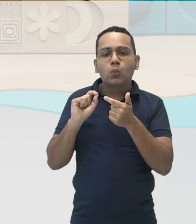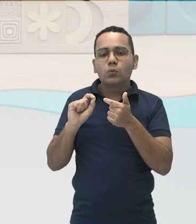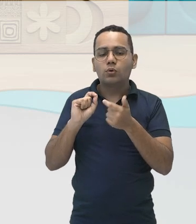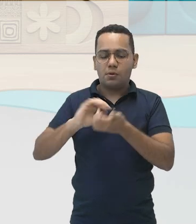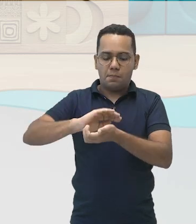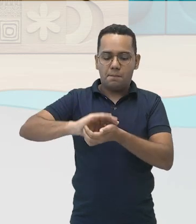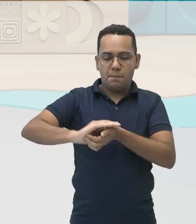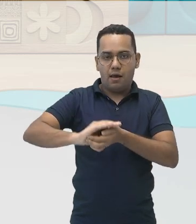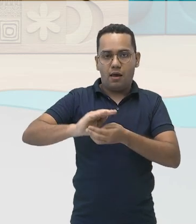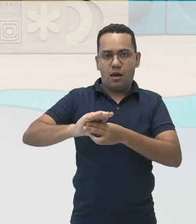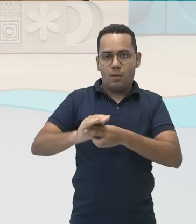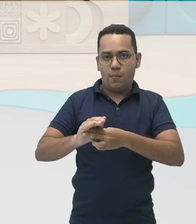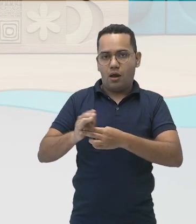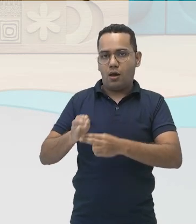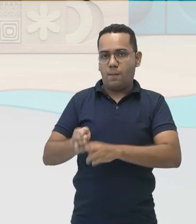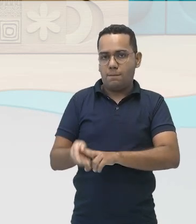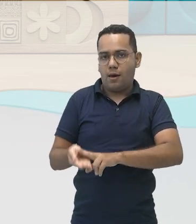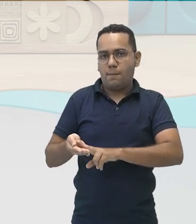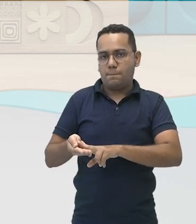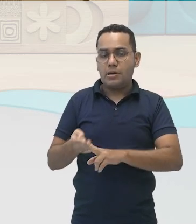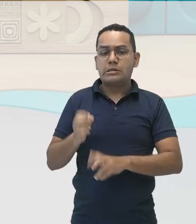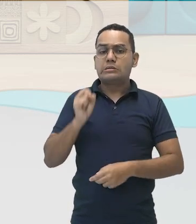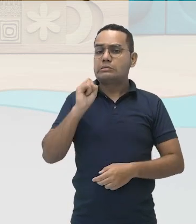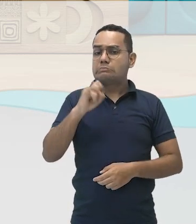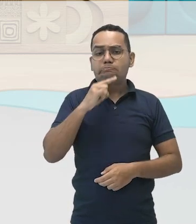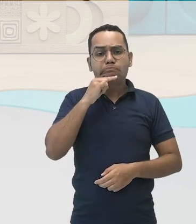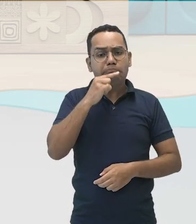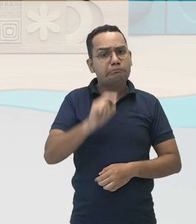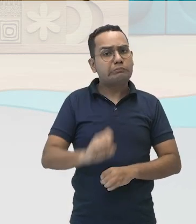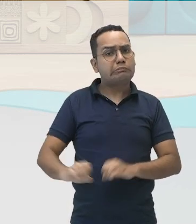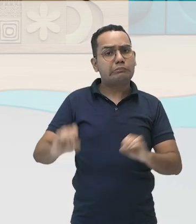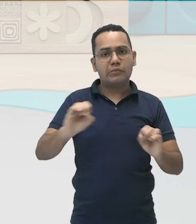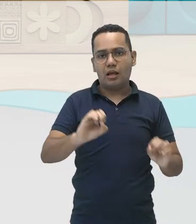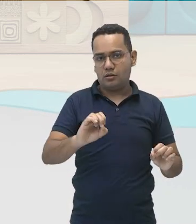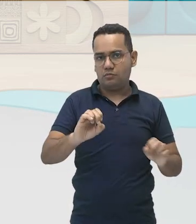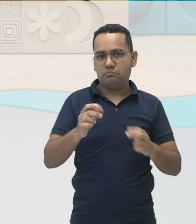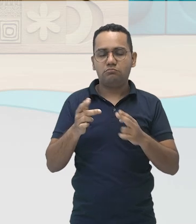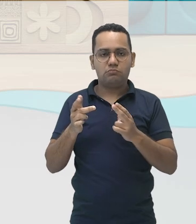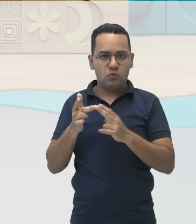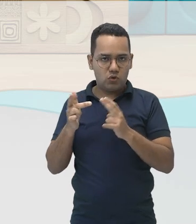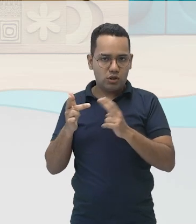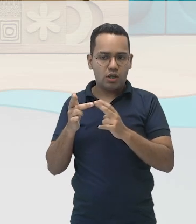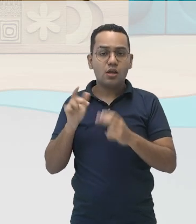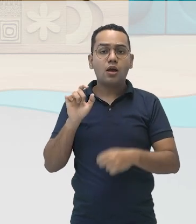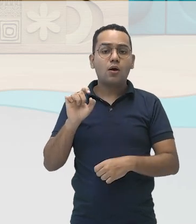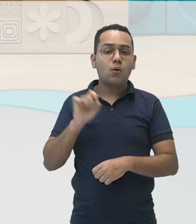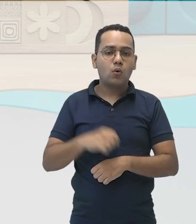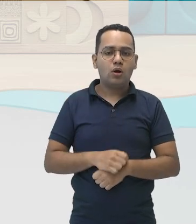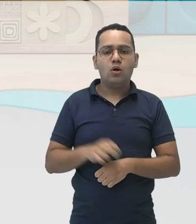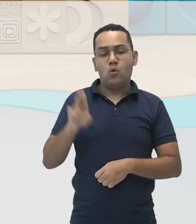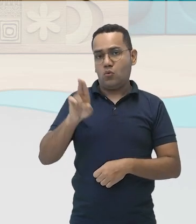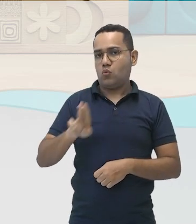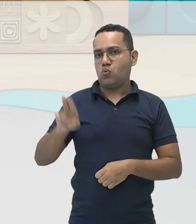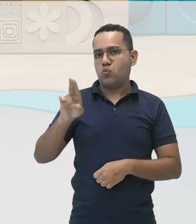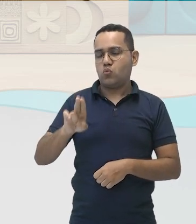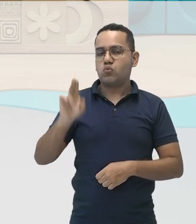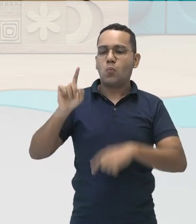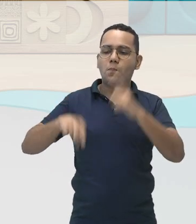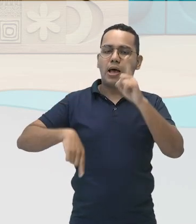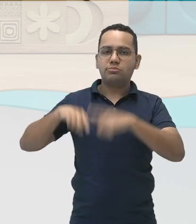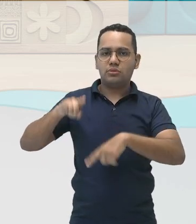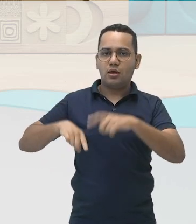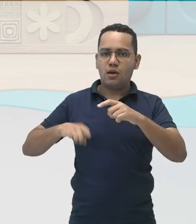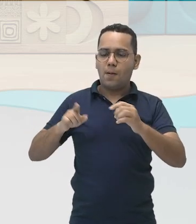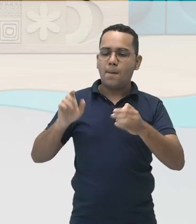ali onde está com dor. Ok? Se isso também não resolver, eu faço uma aplicação de calor, uma bolsinha térmica ali em